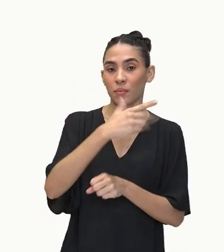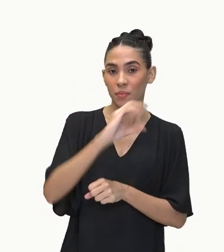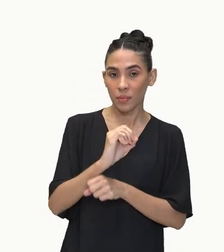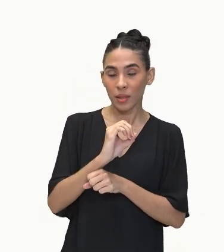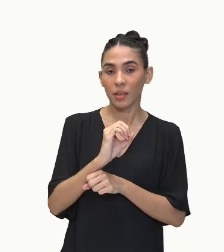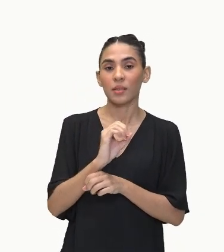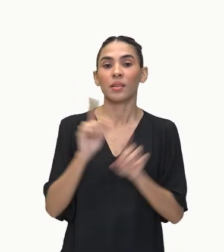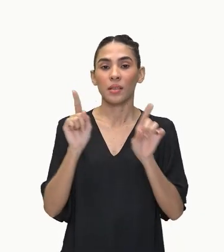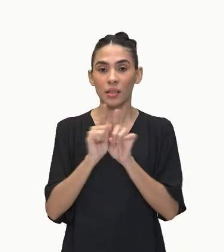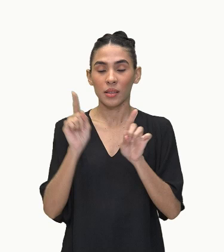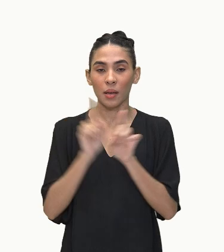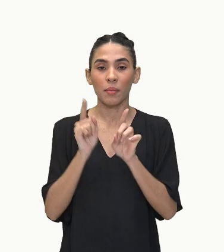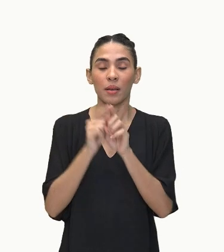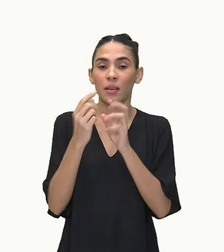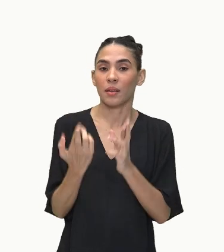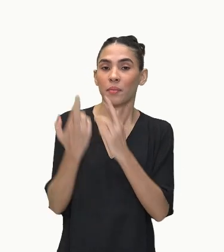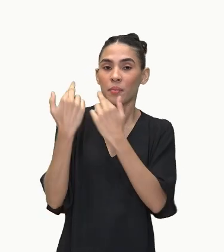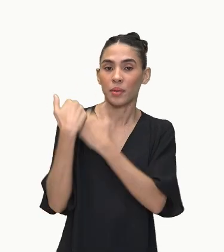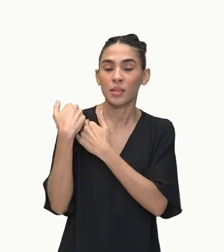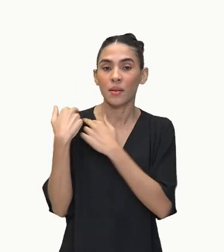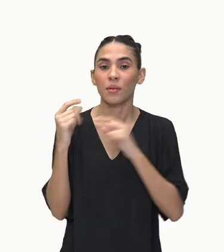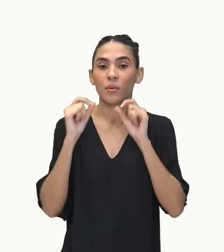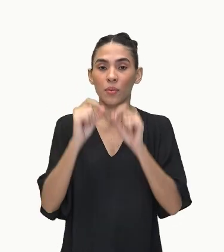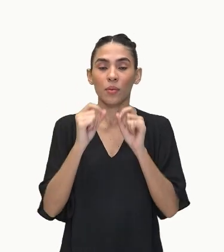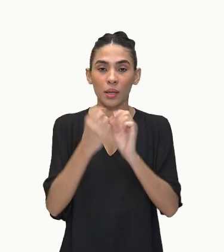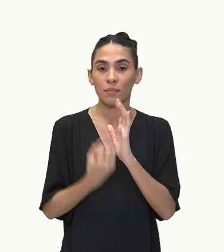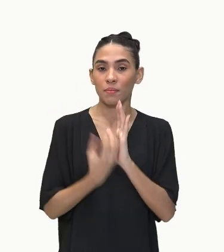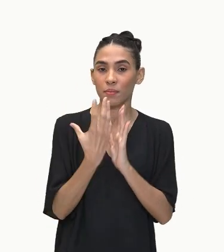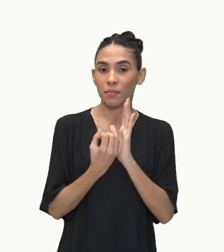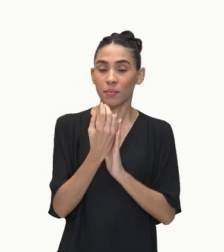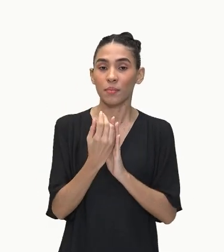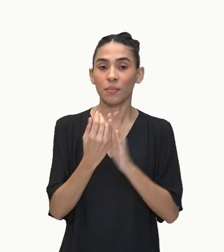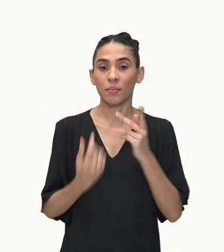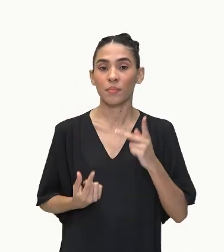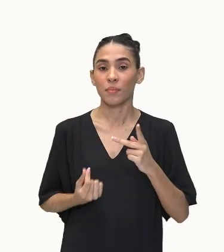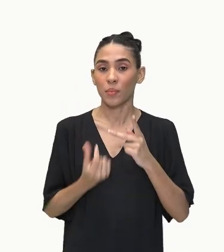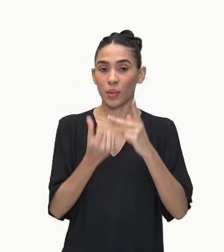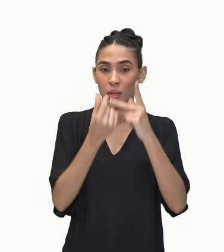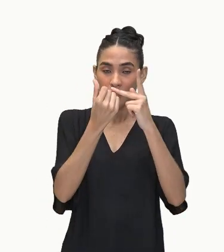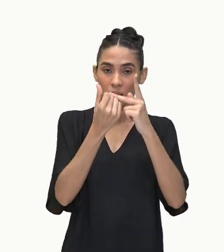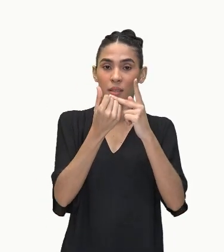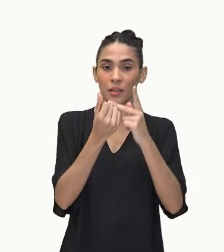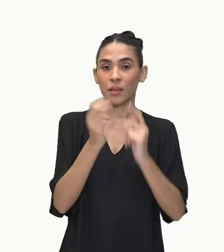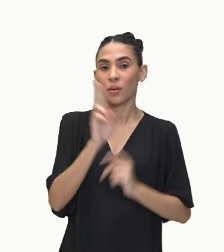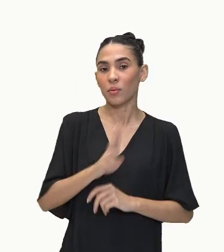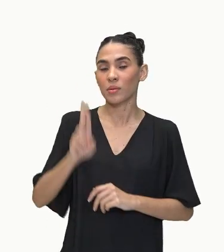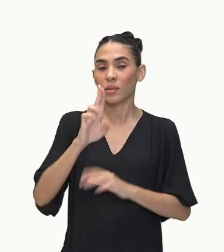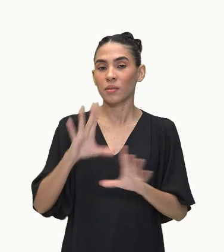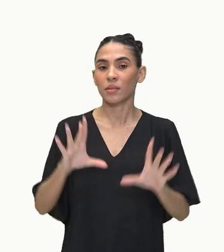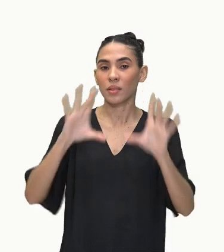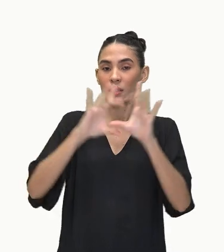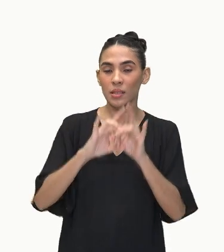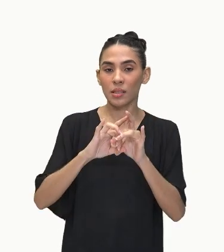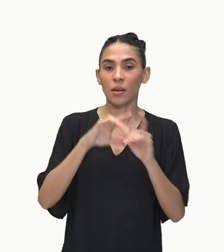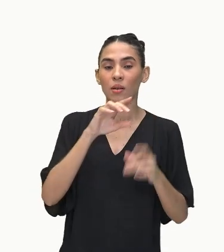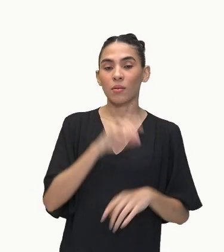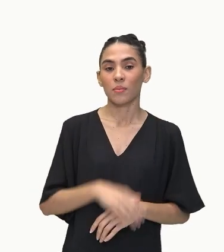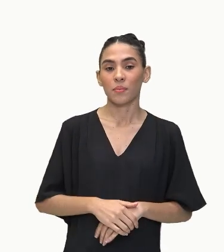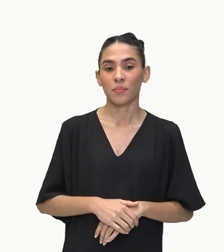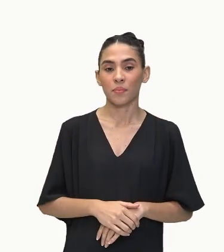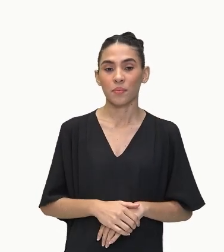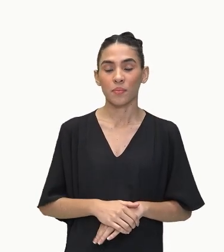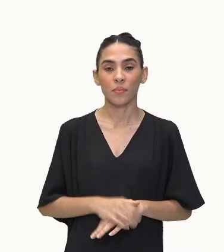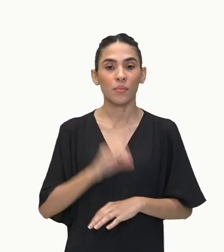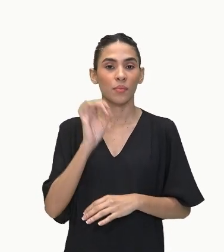e eles são responsáveis por produzir proteínas através de ligações peptídicas.